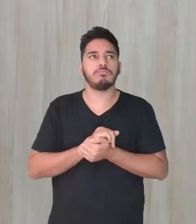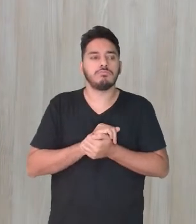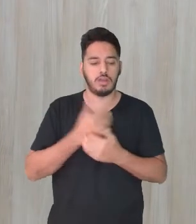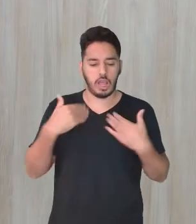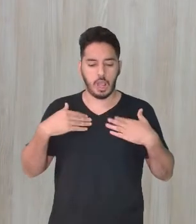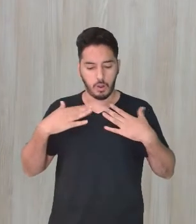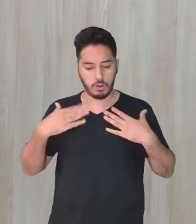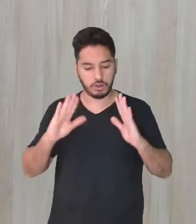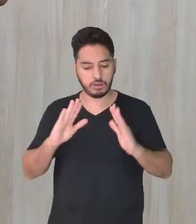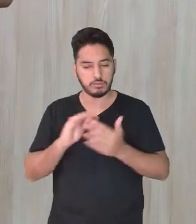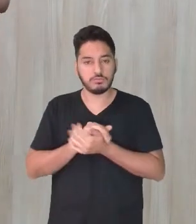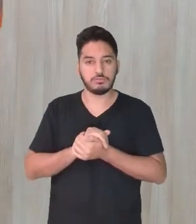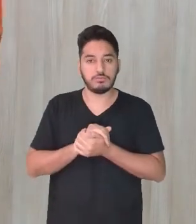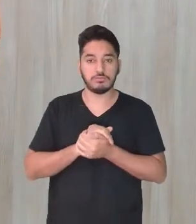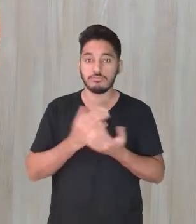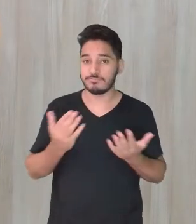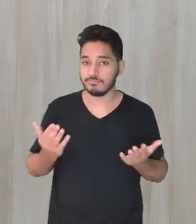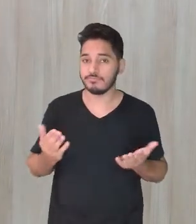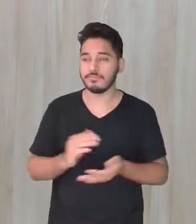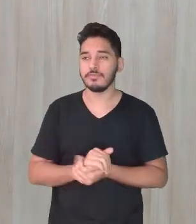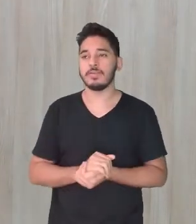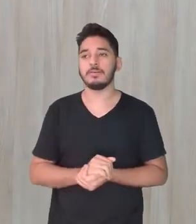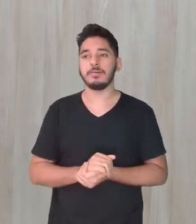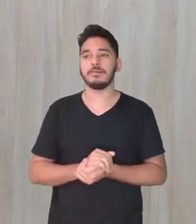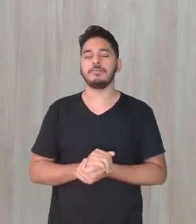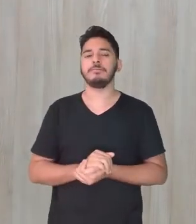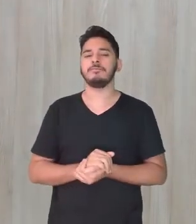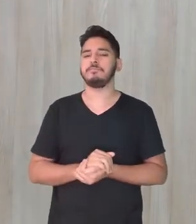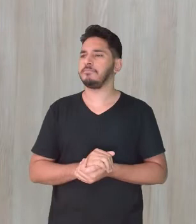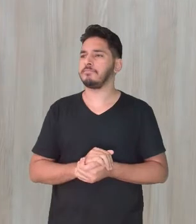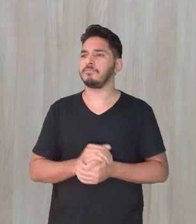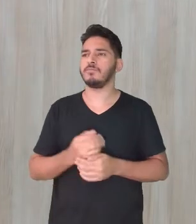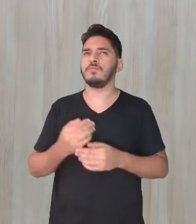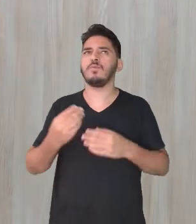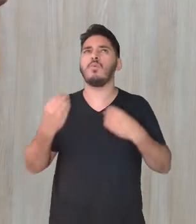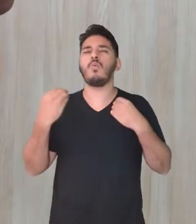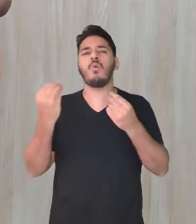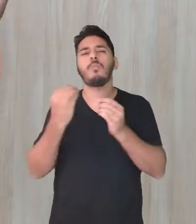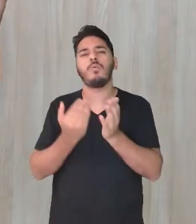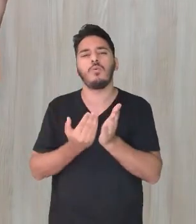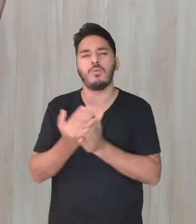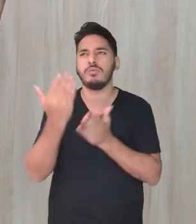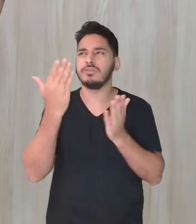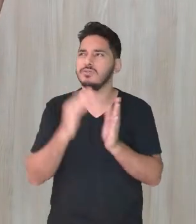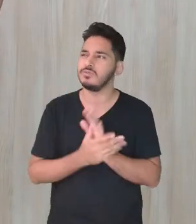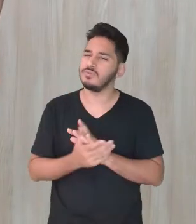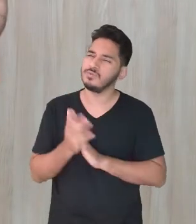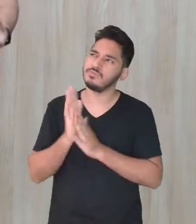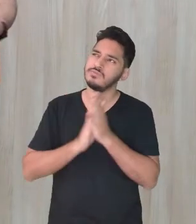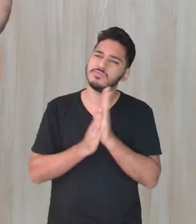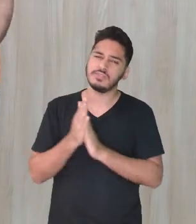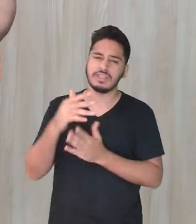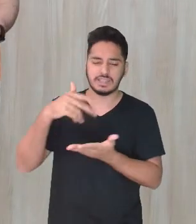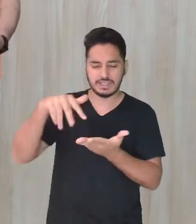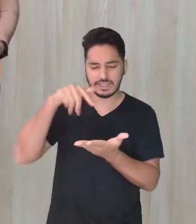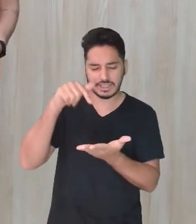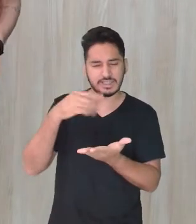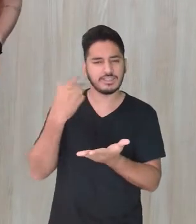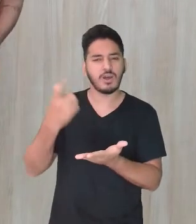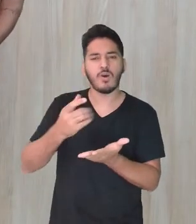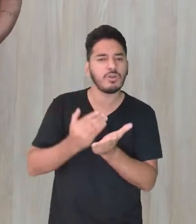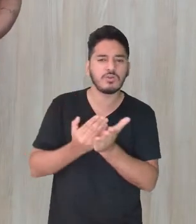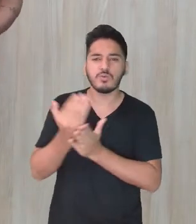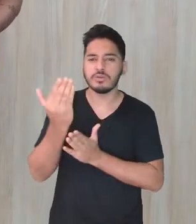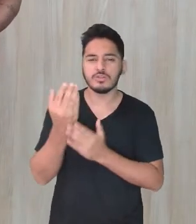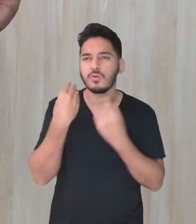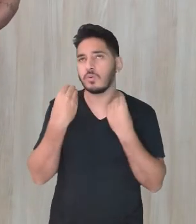não queira, né? É verdade. E aí, ó, como é que começou? De onde é que vem essa danada dessa dança? Como é que